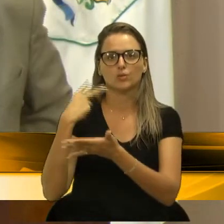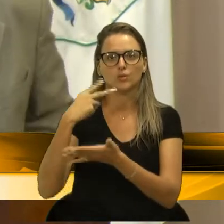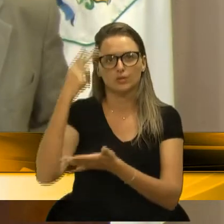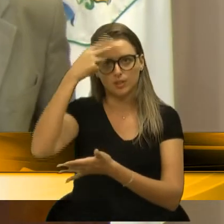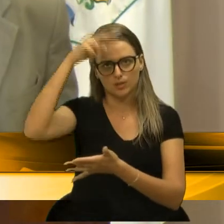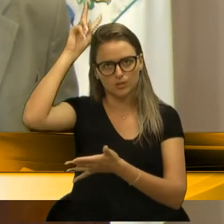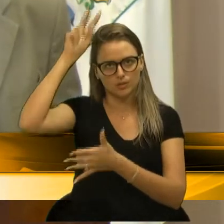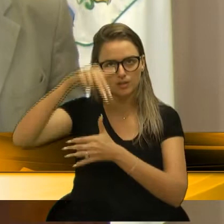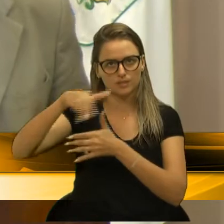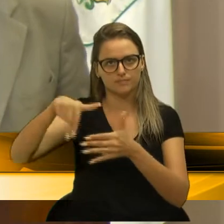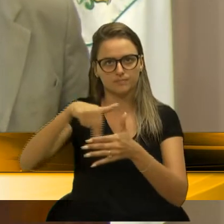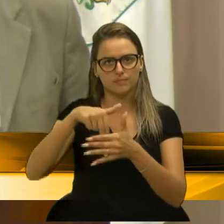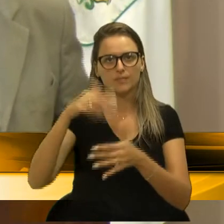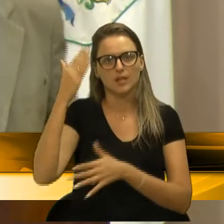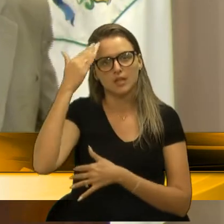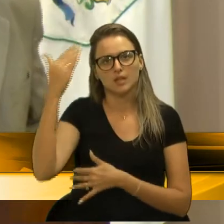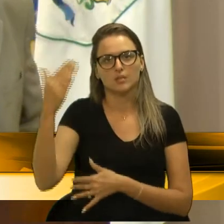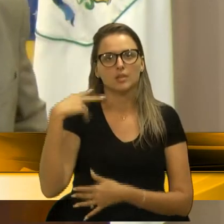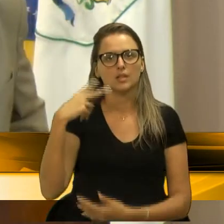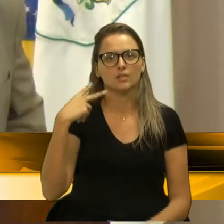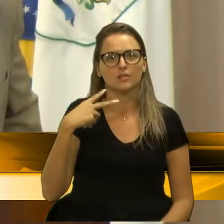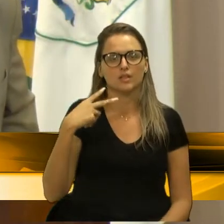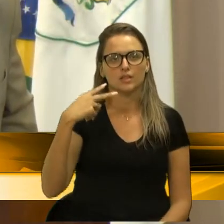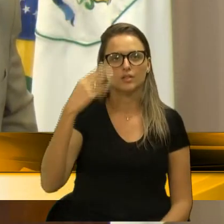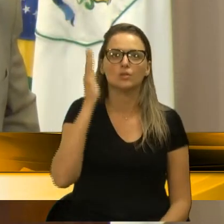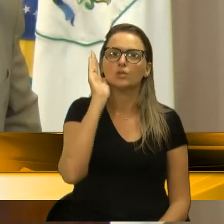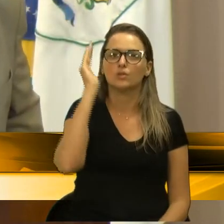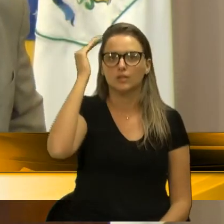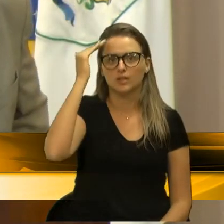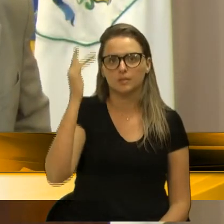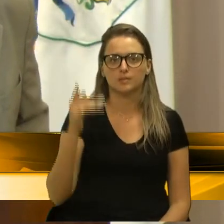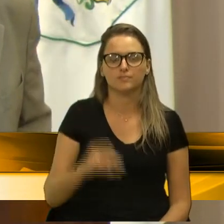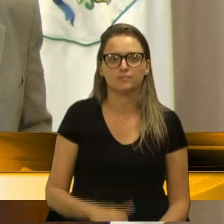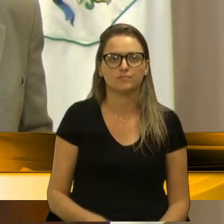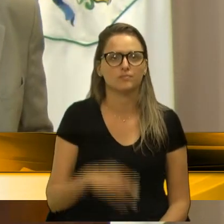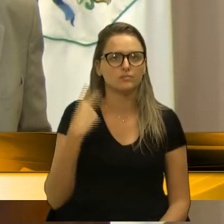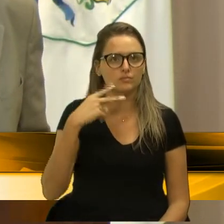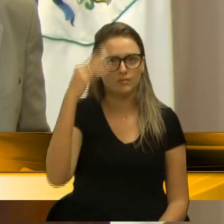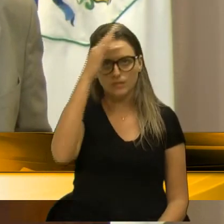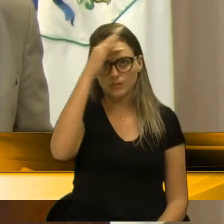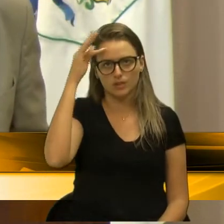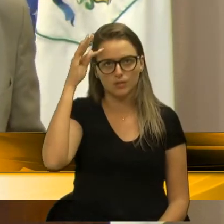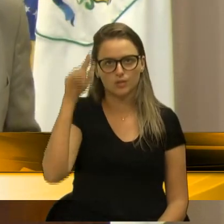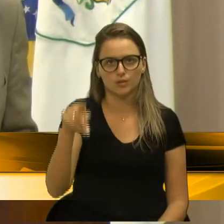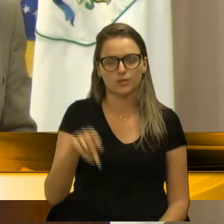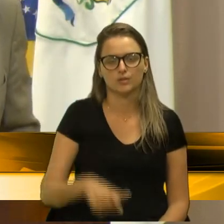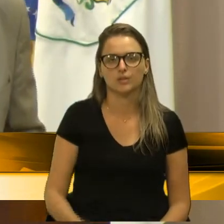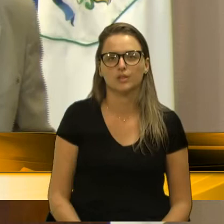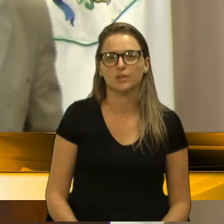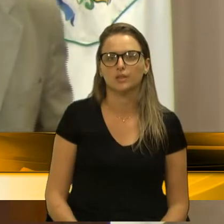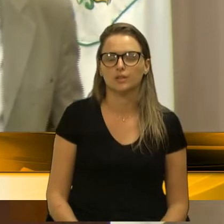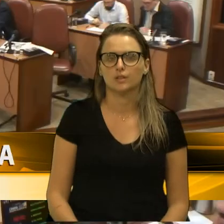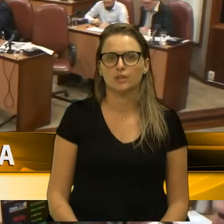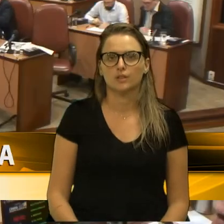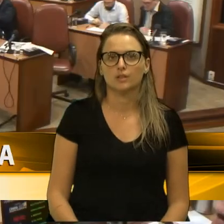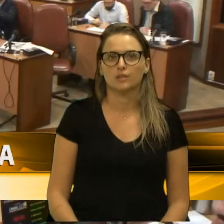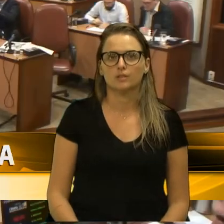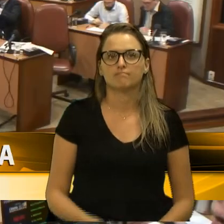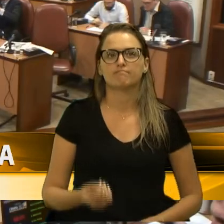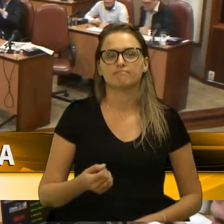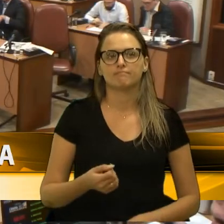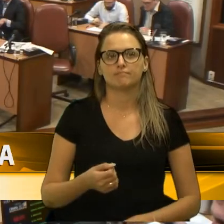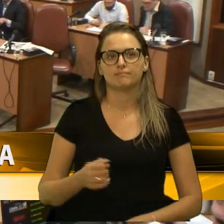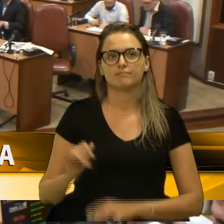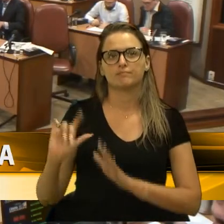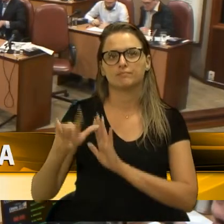Rosa à tribuna. Obrigado, vereador Felipe Grêmio Maia. Vereador Gustavo Toigo, seu à parte. Muito oportuno uma parte também,